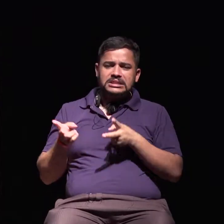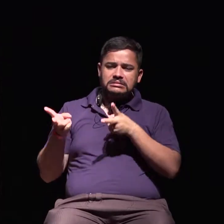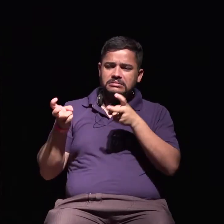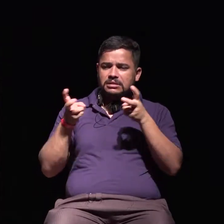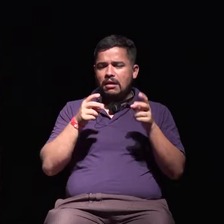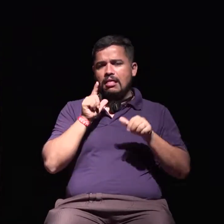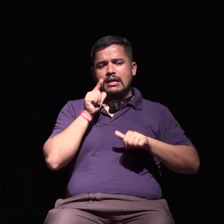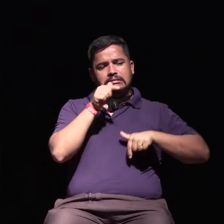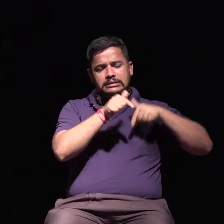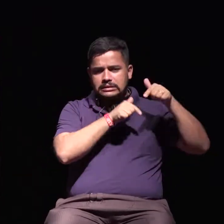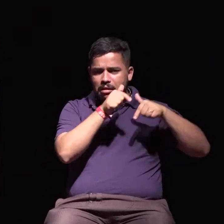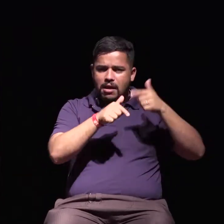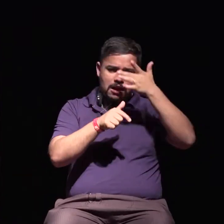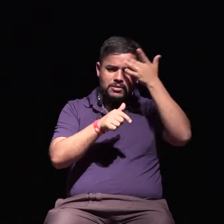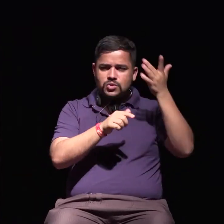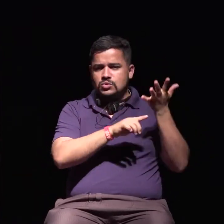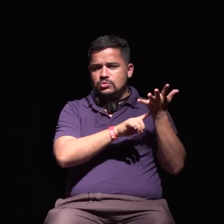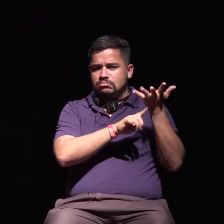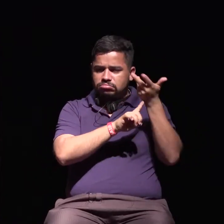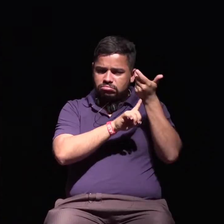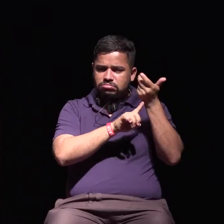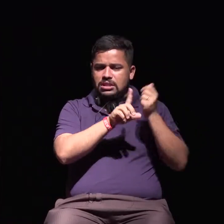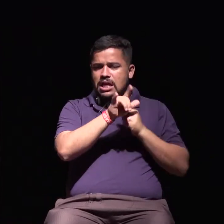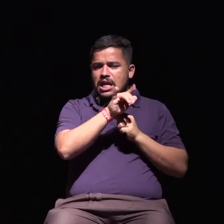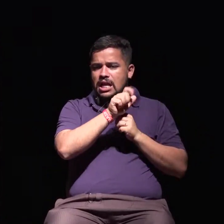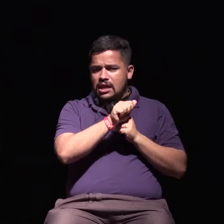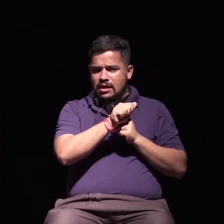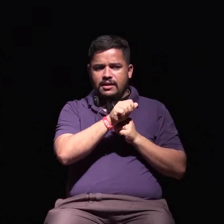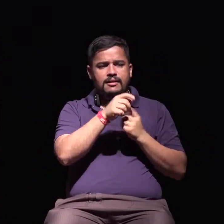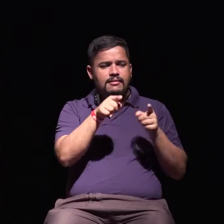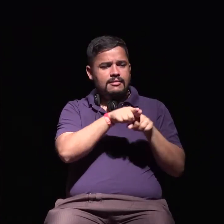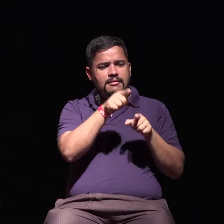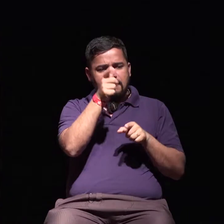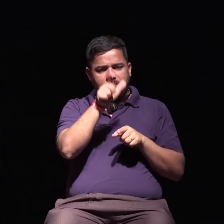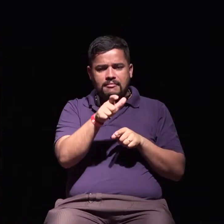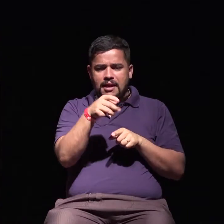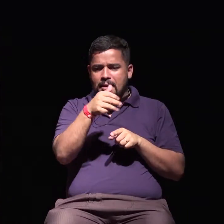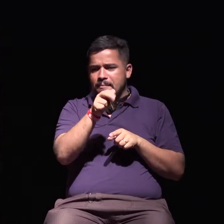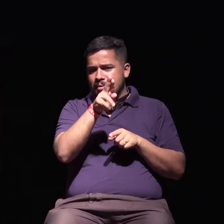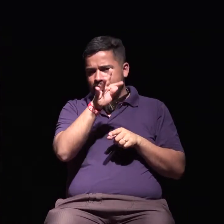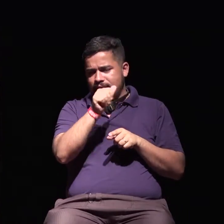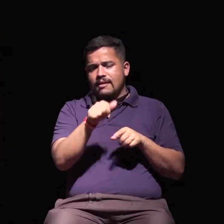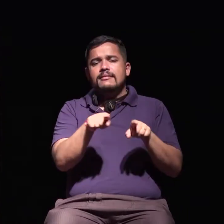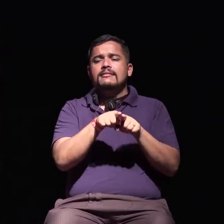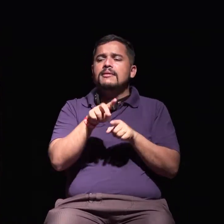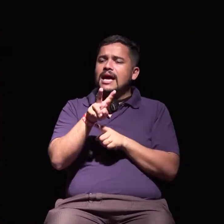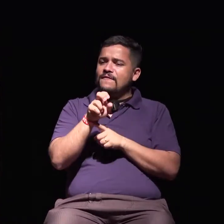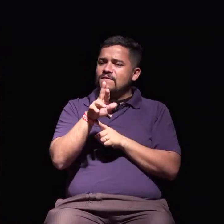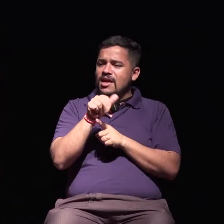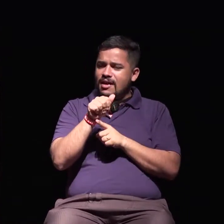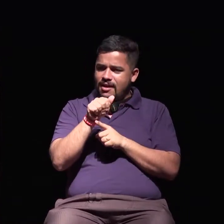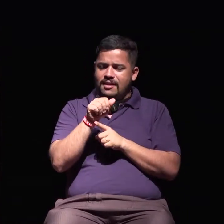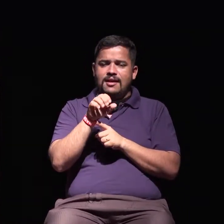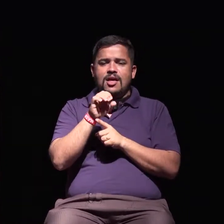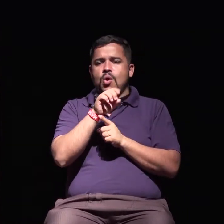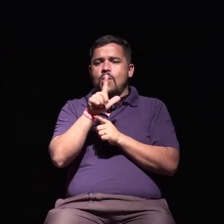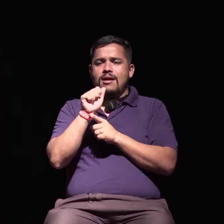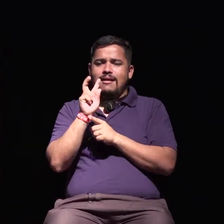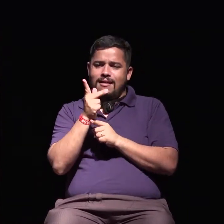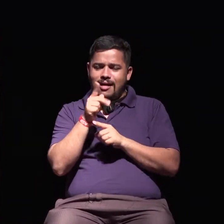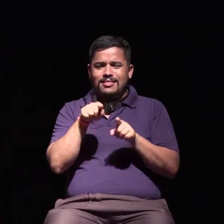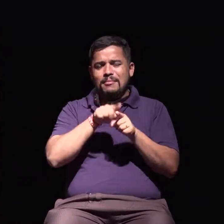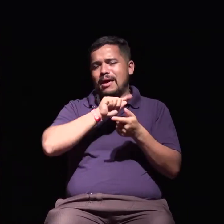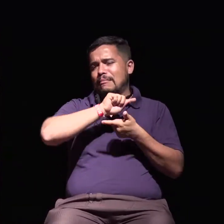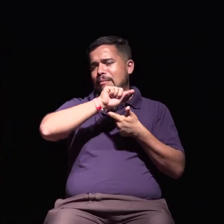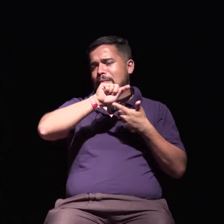há nos trabalhos de artistas como a Lia Rodrigues, a Marta Soares, que está aqui hoje, a Vera Manteiro, a La Ribot, eu poderia citar N